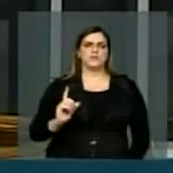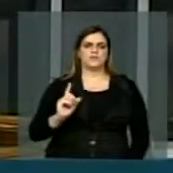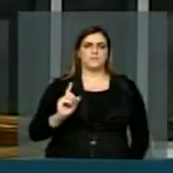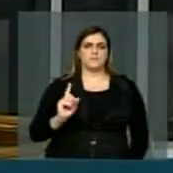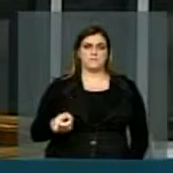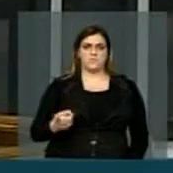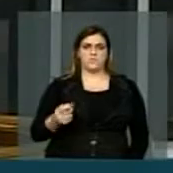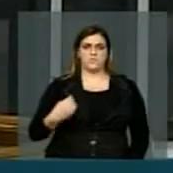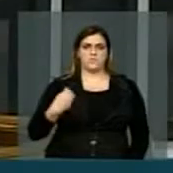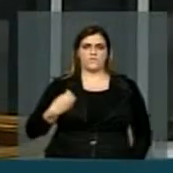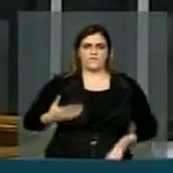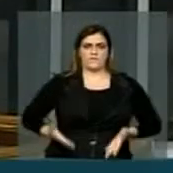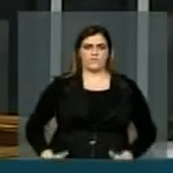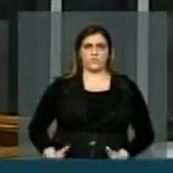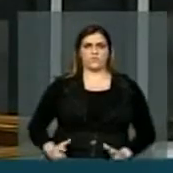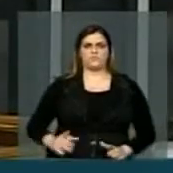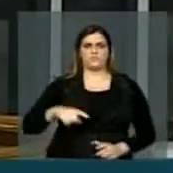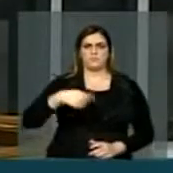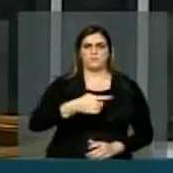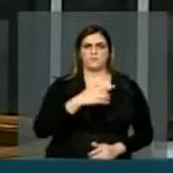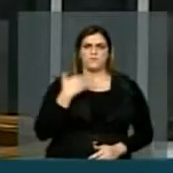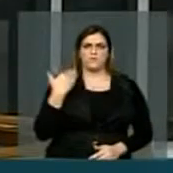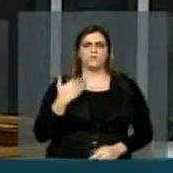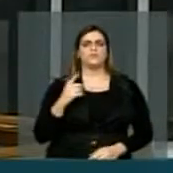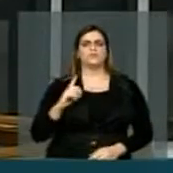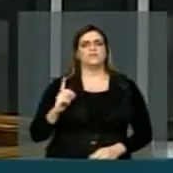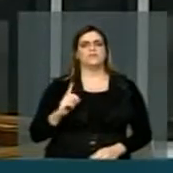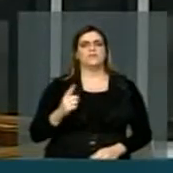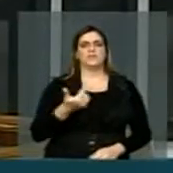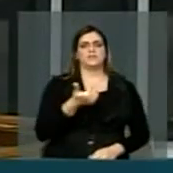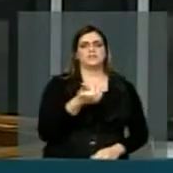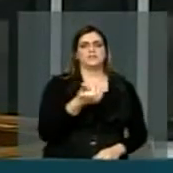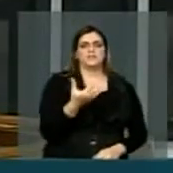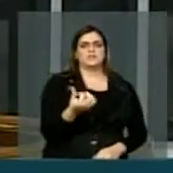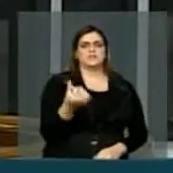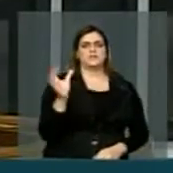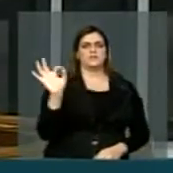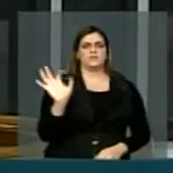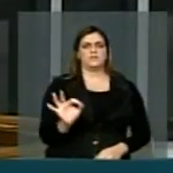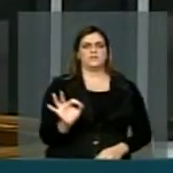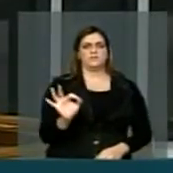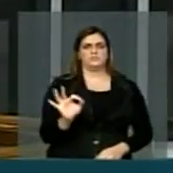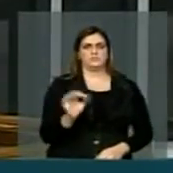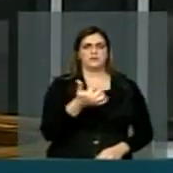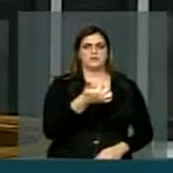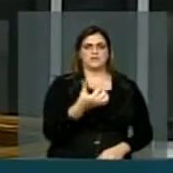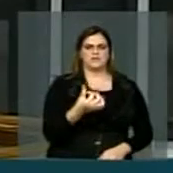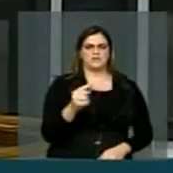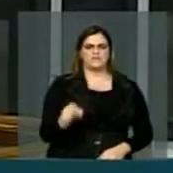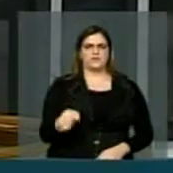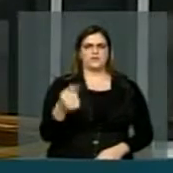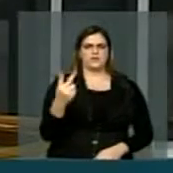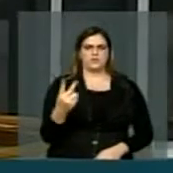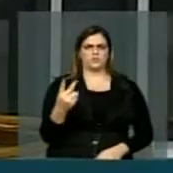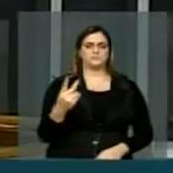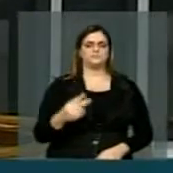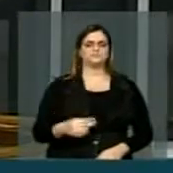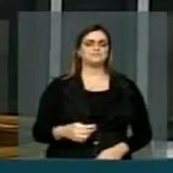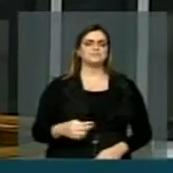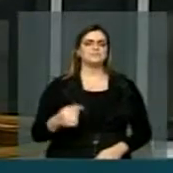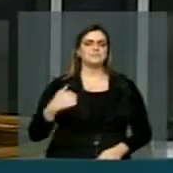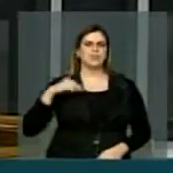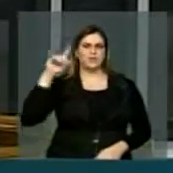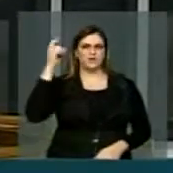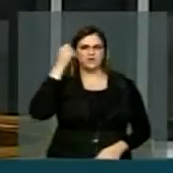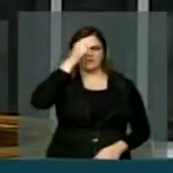1.000 nascidos vivos, em 2010 foi 16,2. Eu me lembro aqui, deputada Mauri, quando fui